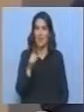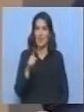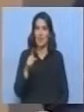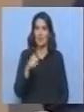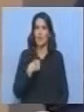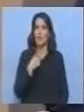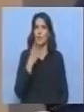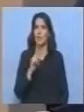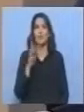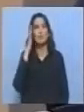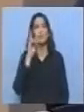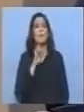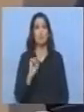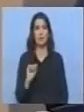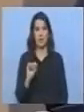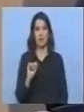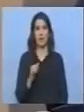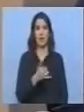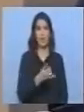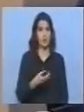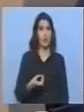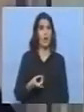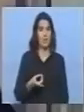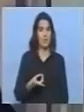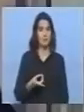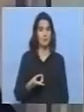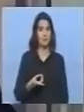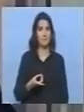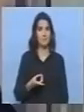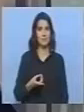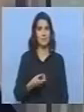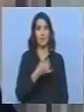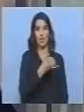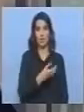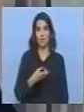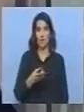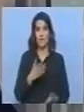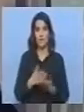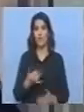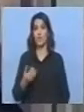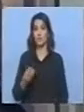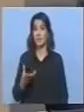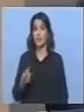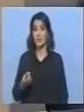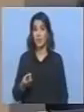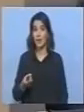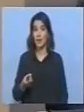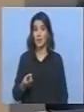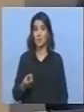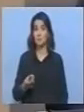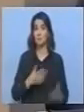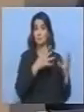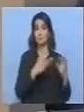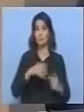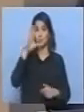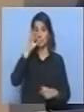um número essencial. Em 2009, desde 2009 até 2019, a dotação do Orçamento